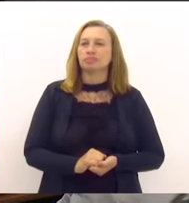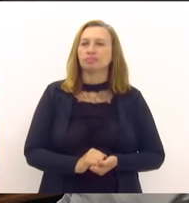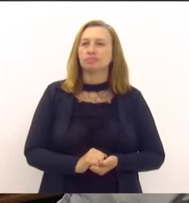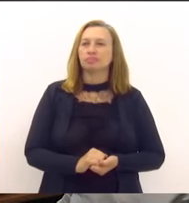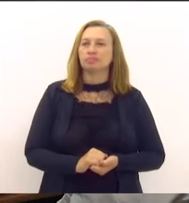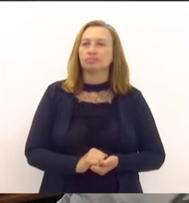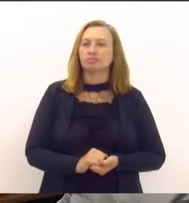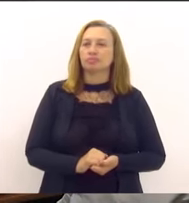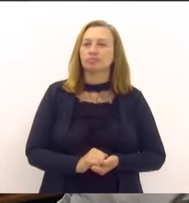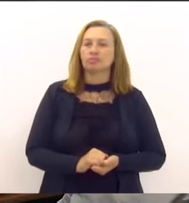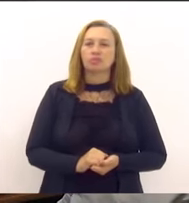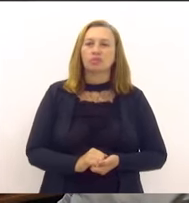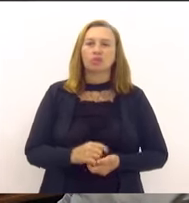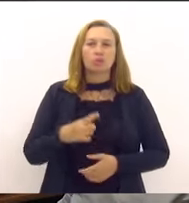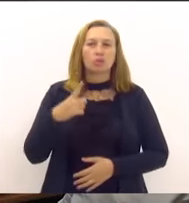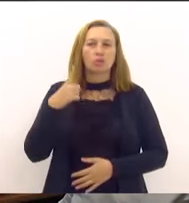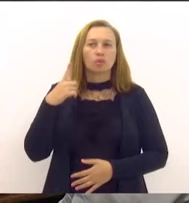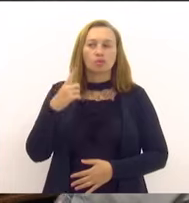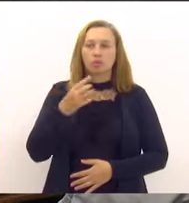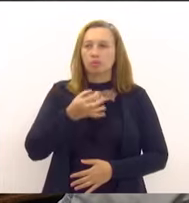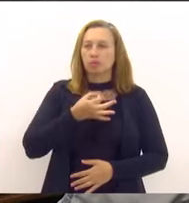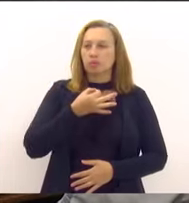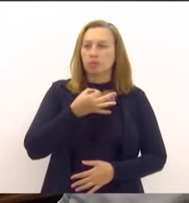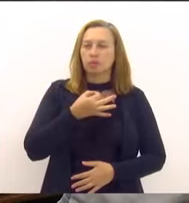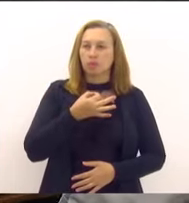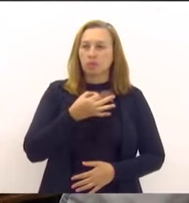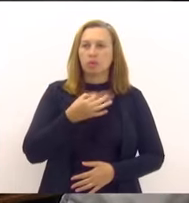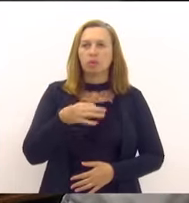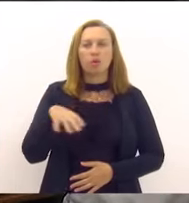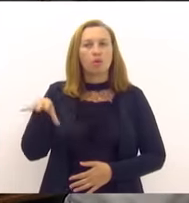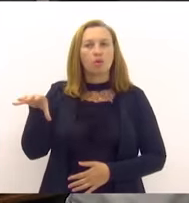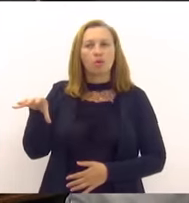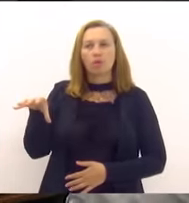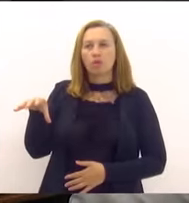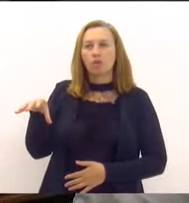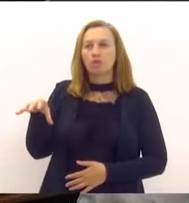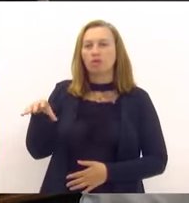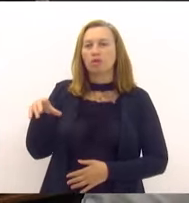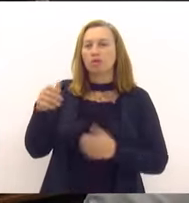Não está saindo o áudio de Vossa Excelência, mas eu consegui ler, mas...